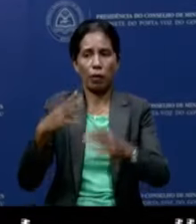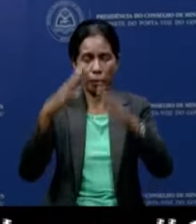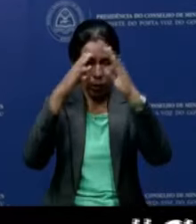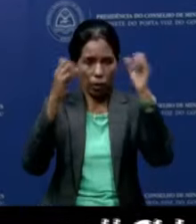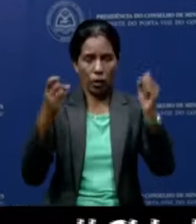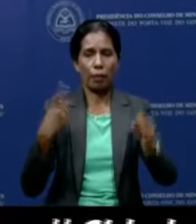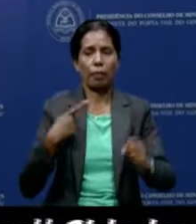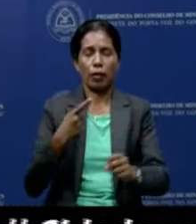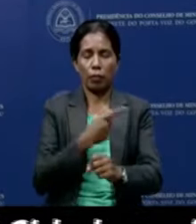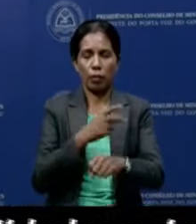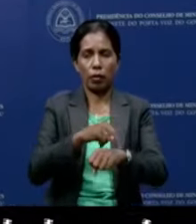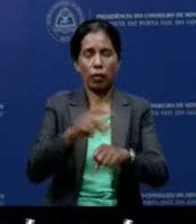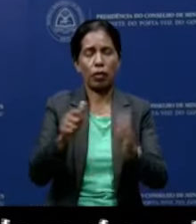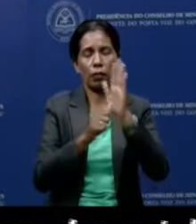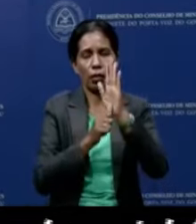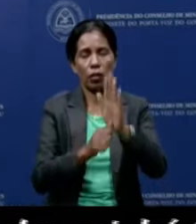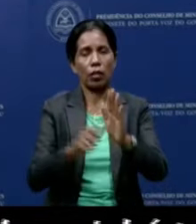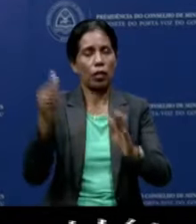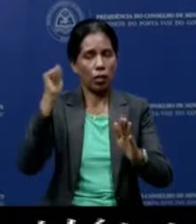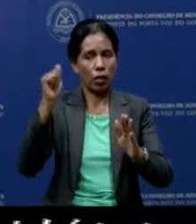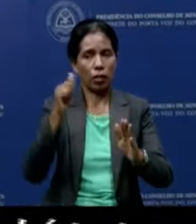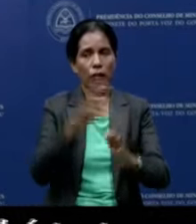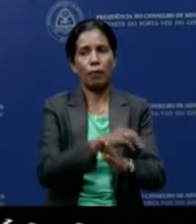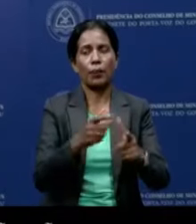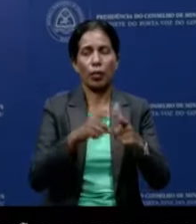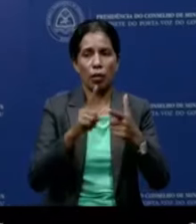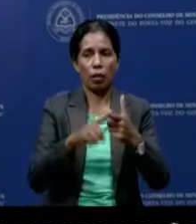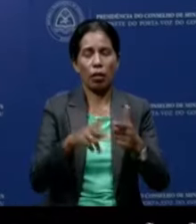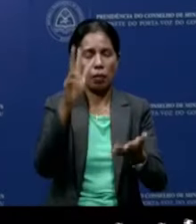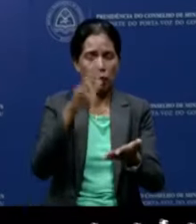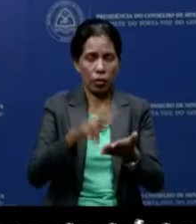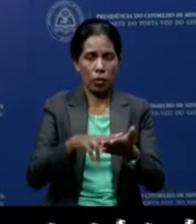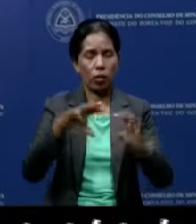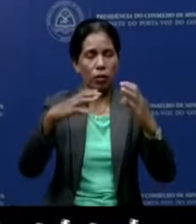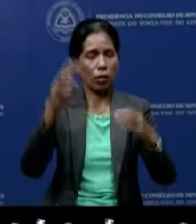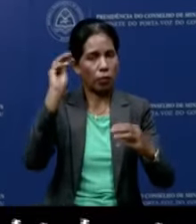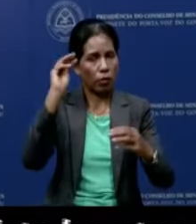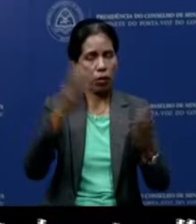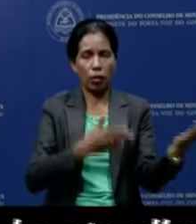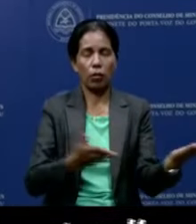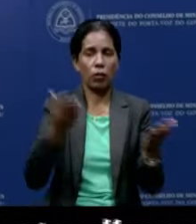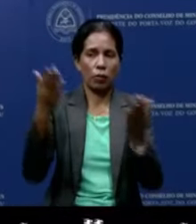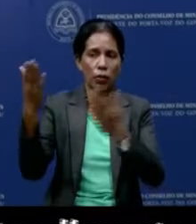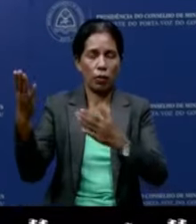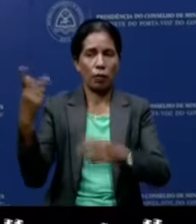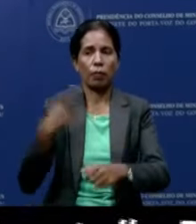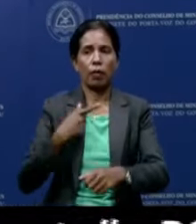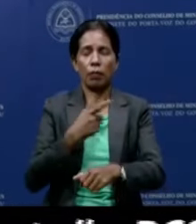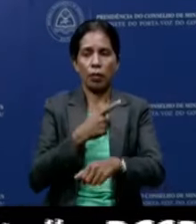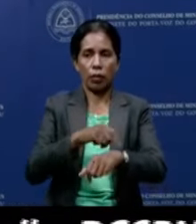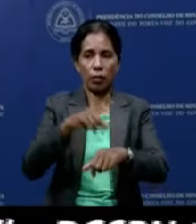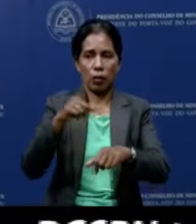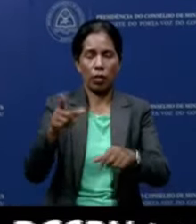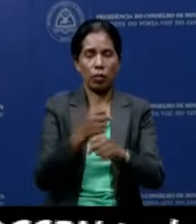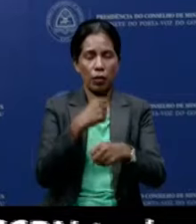do candidato, né? Depois, imediatamente depois da aprovação do Conselho dos Ministros, se submete para o Parlamento Nacional para o